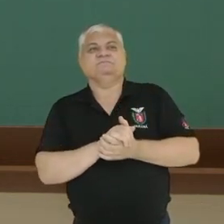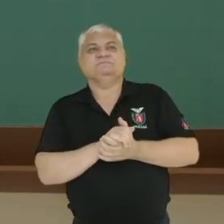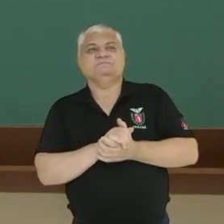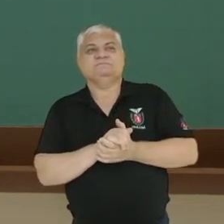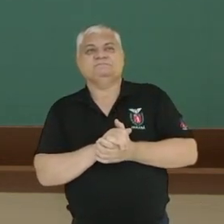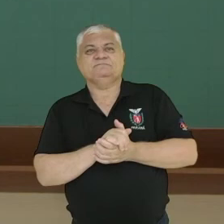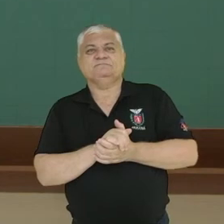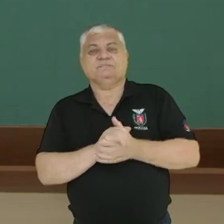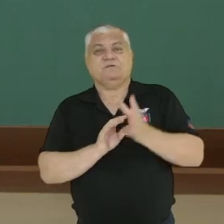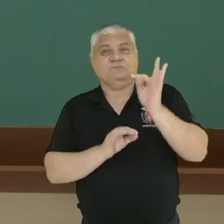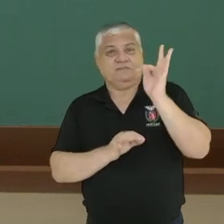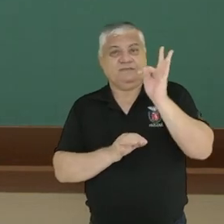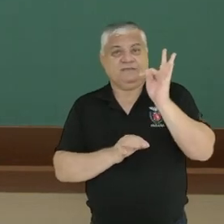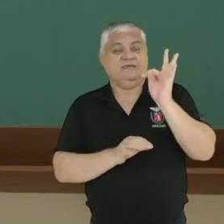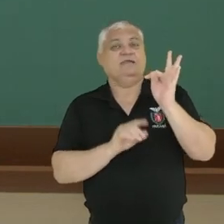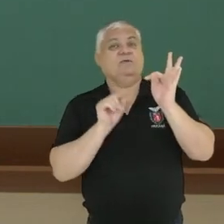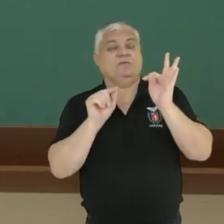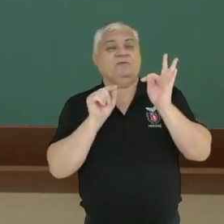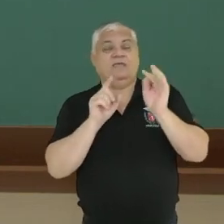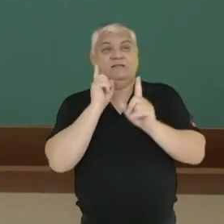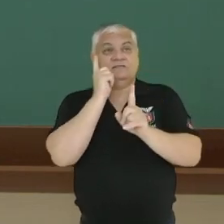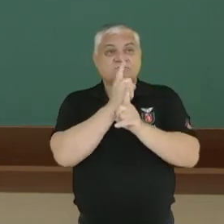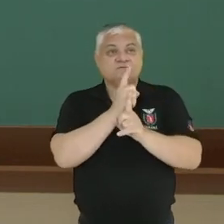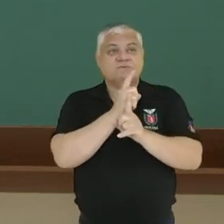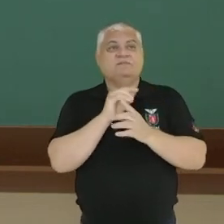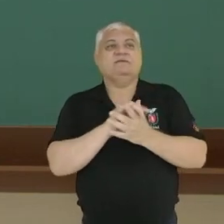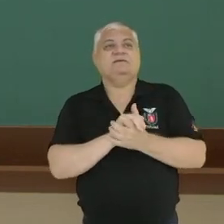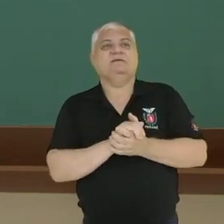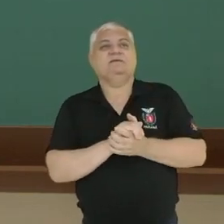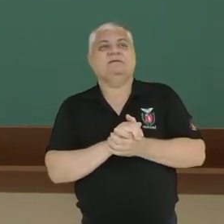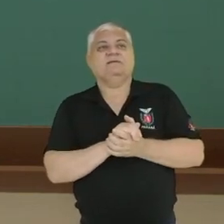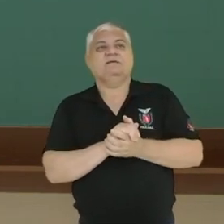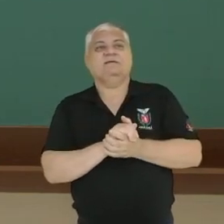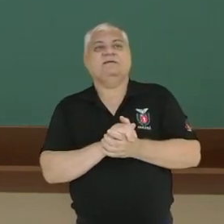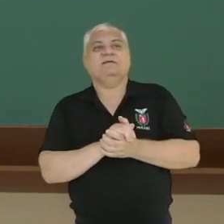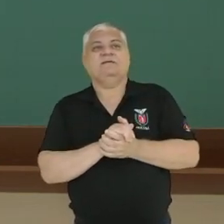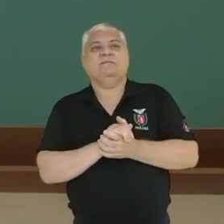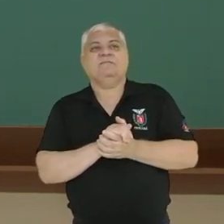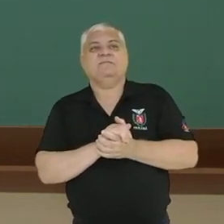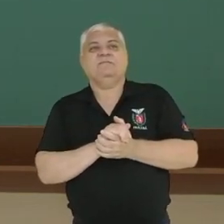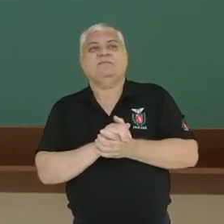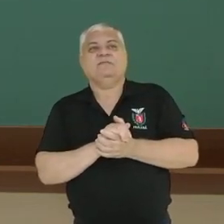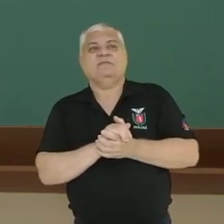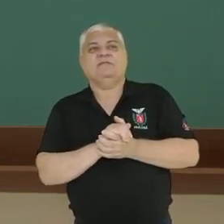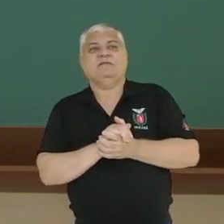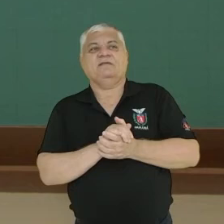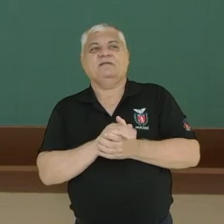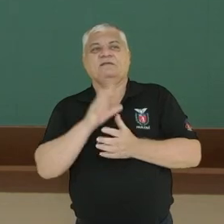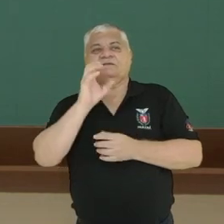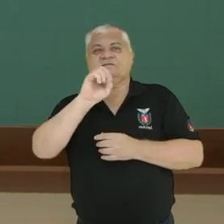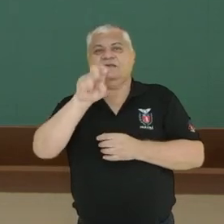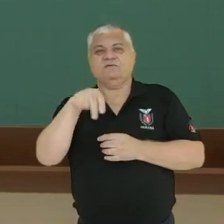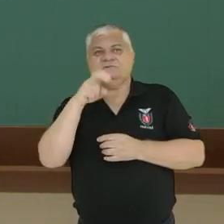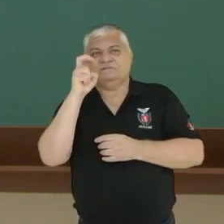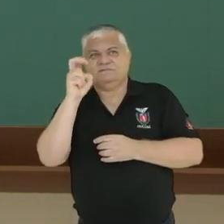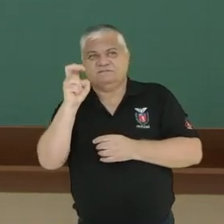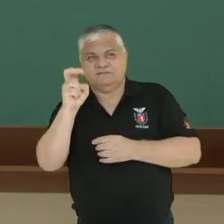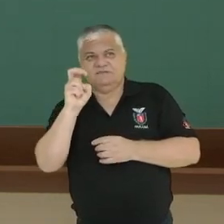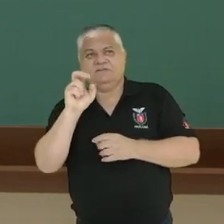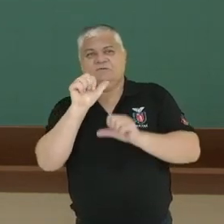Isolando o t, que é o que nós desejamos encontrar, né? Esse valor, log de 0,5, que